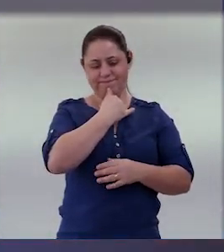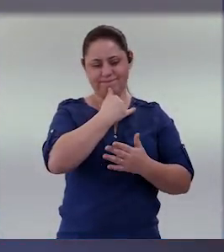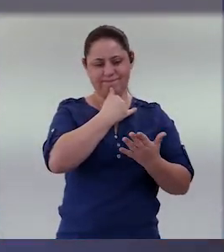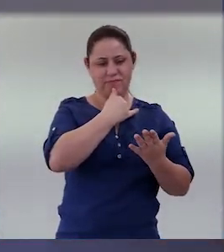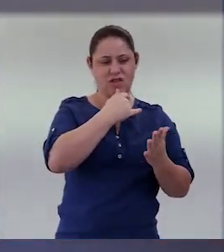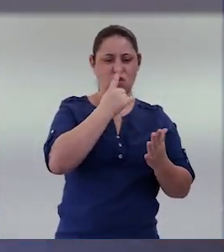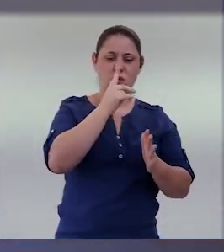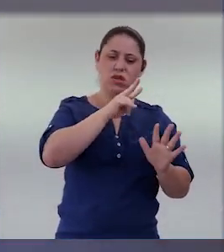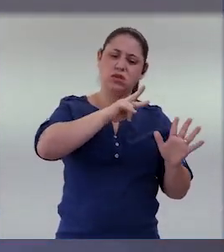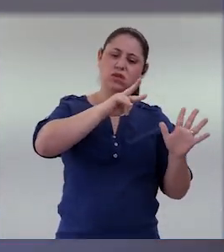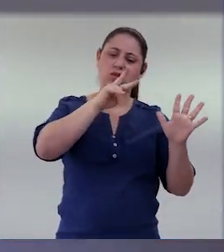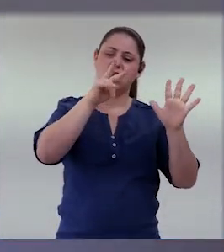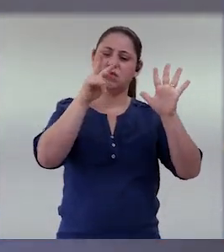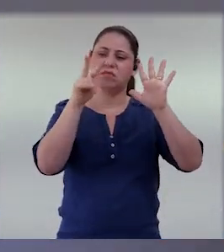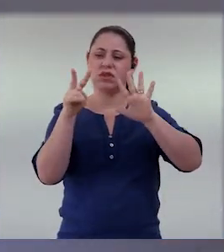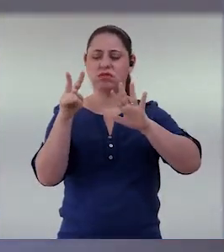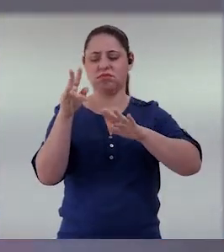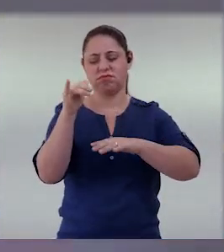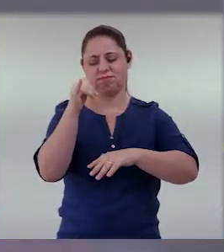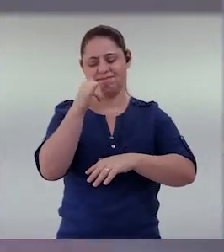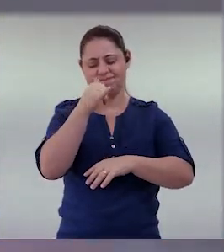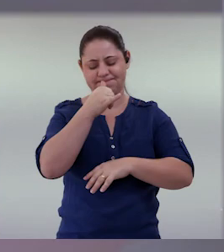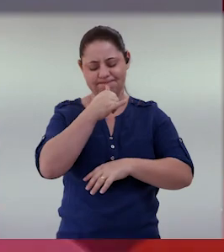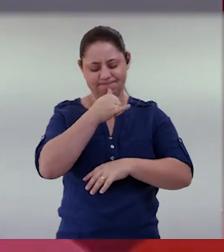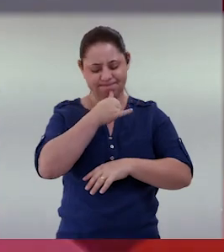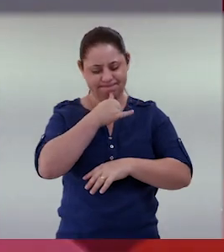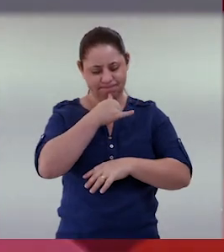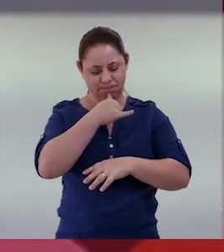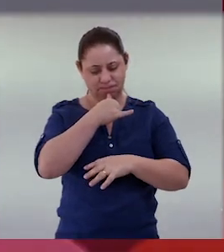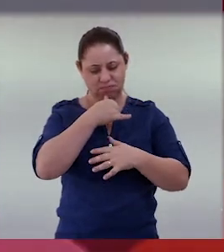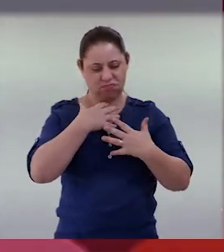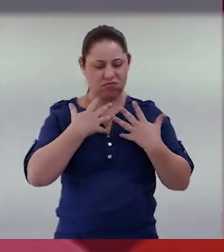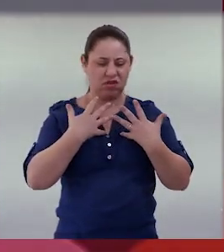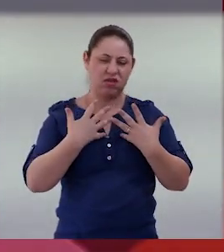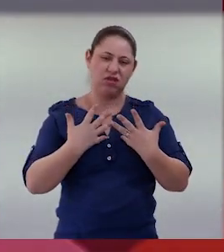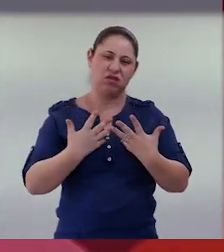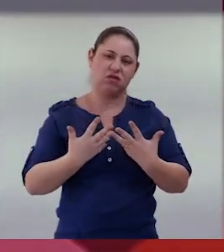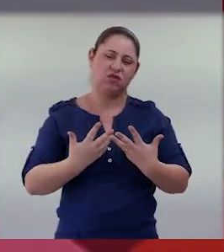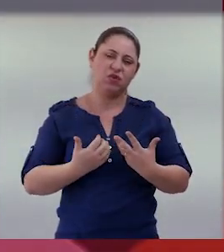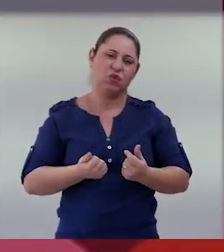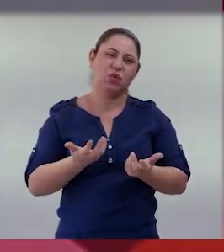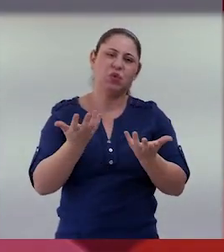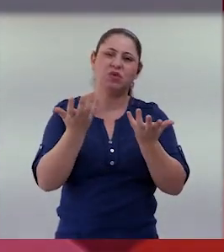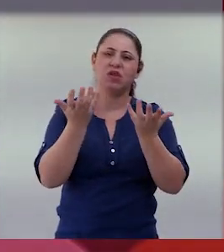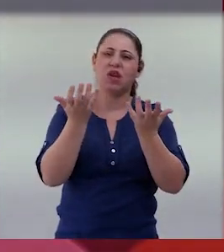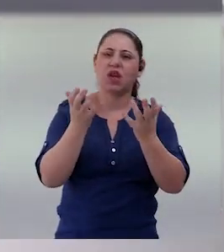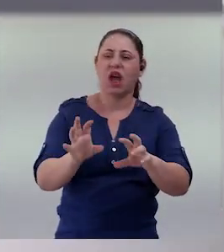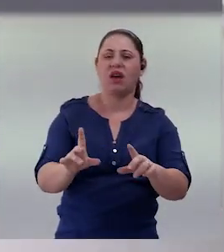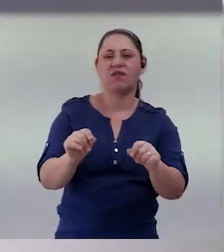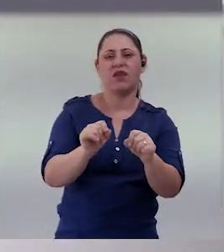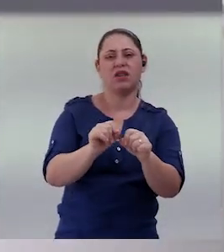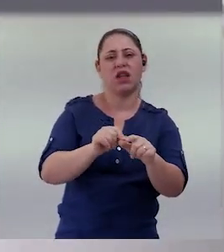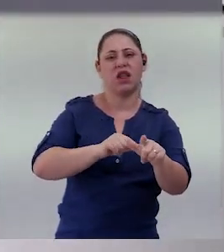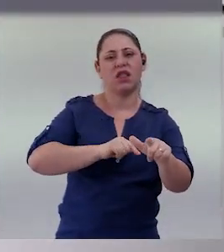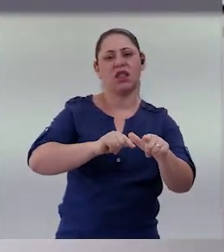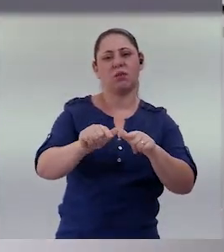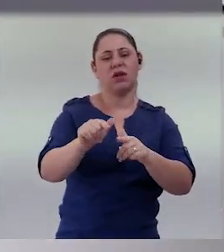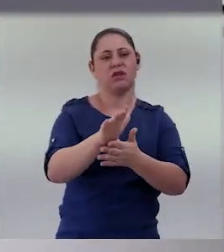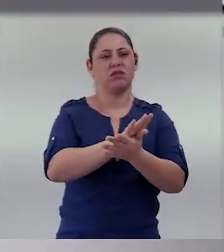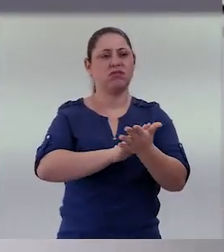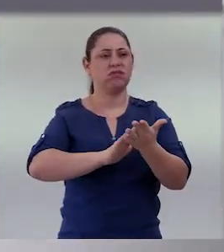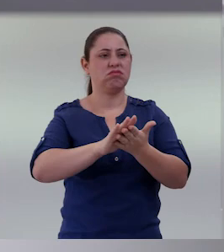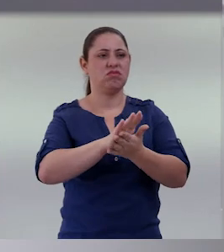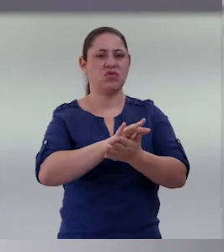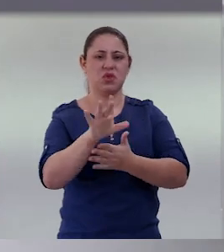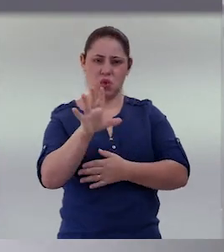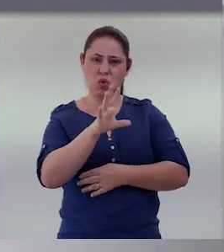esses sintomas aí, uma semana você ficou muito triste, muito apático, desanimado, não quer levantar,